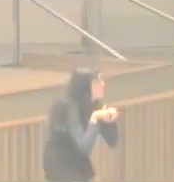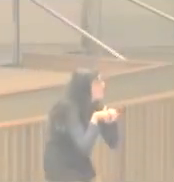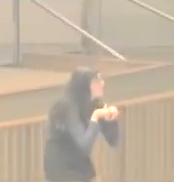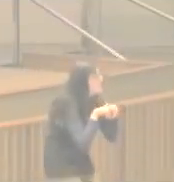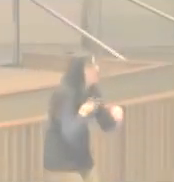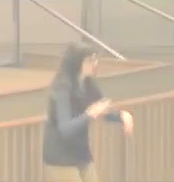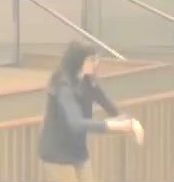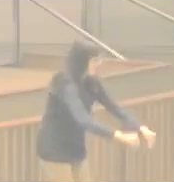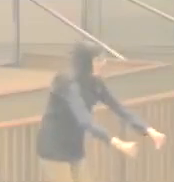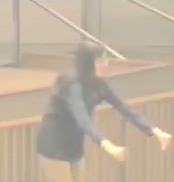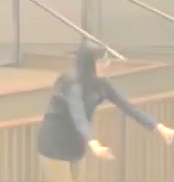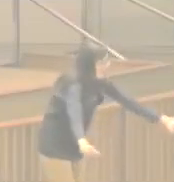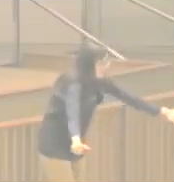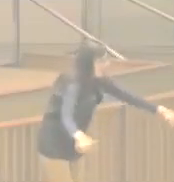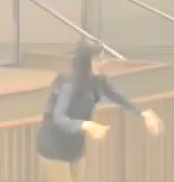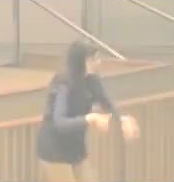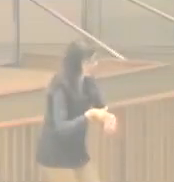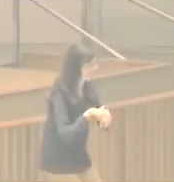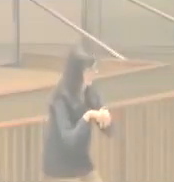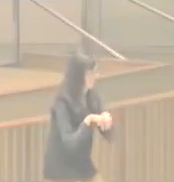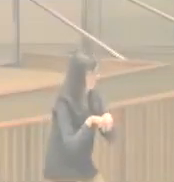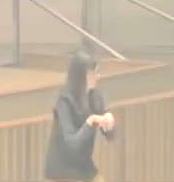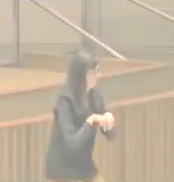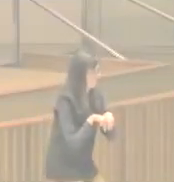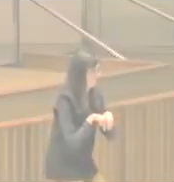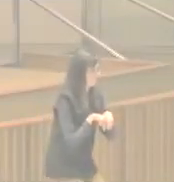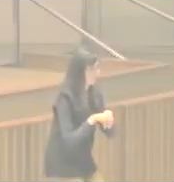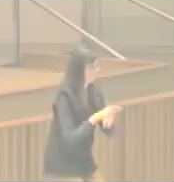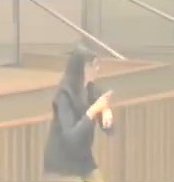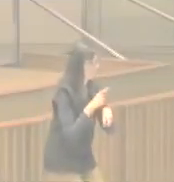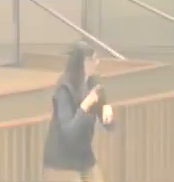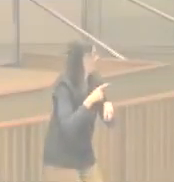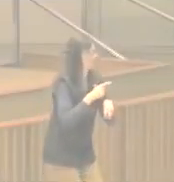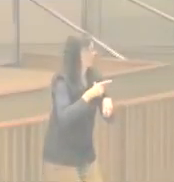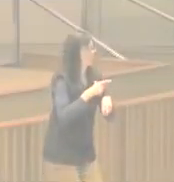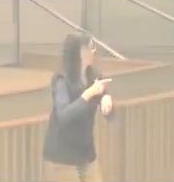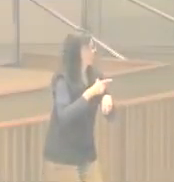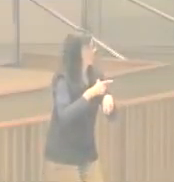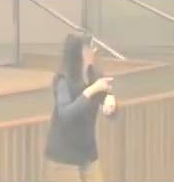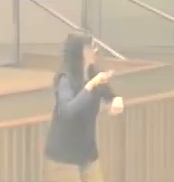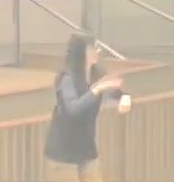terra batida, cheio de excremento e urina,